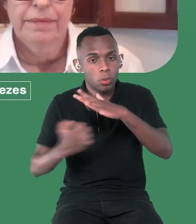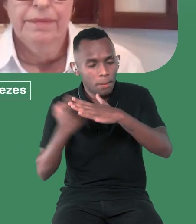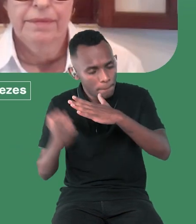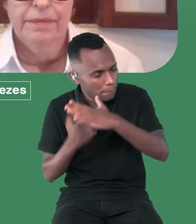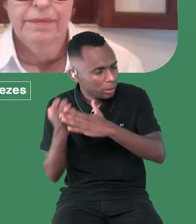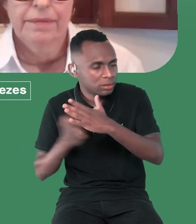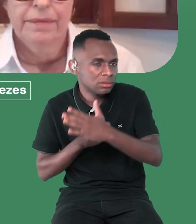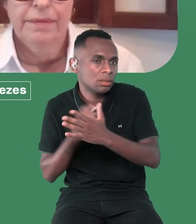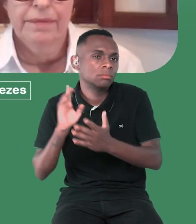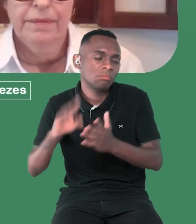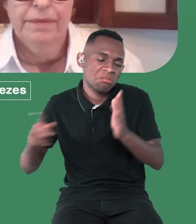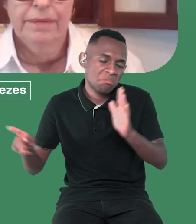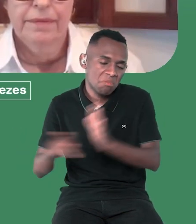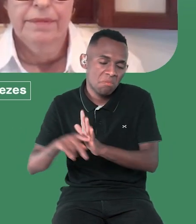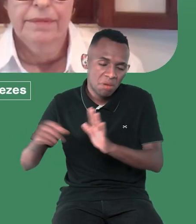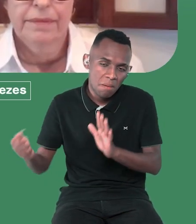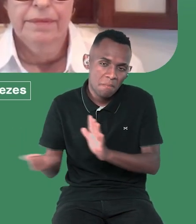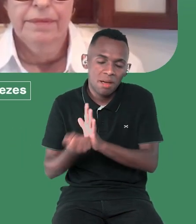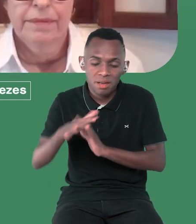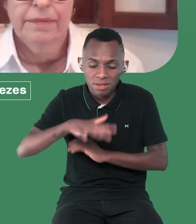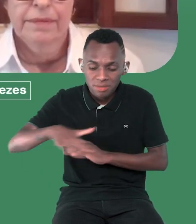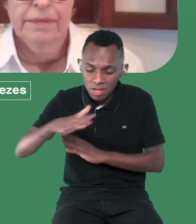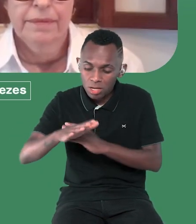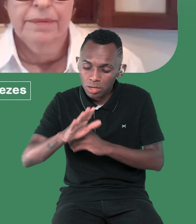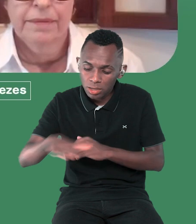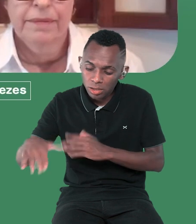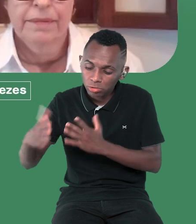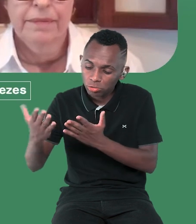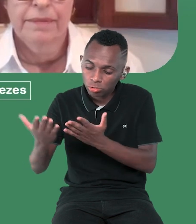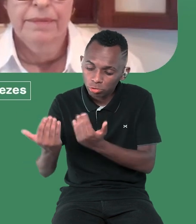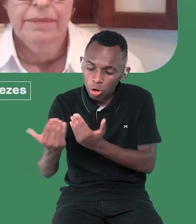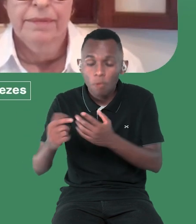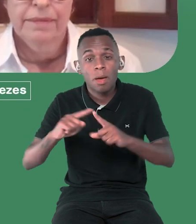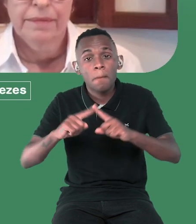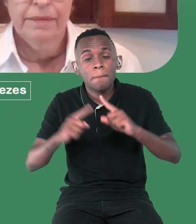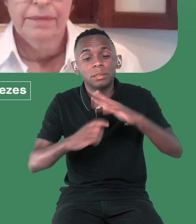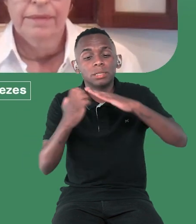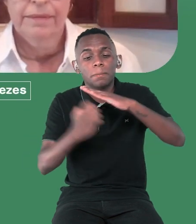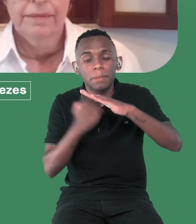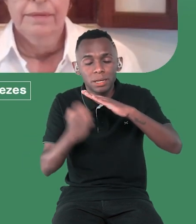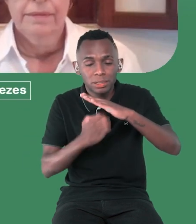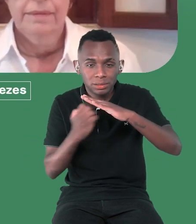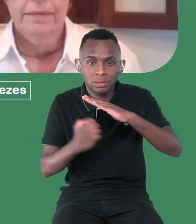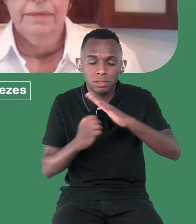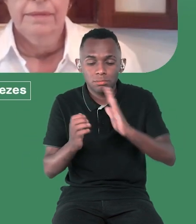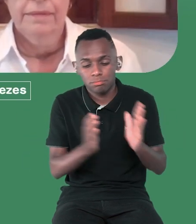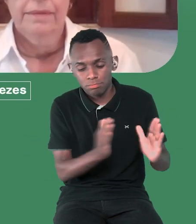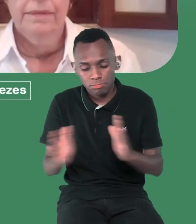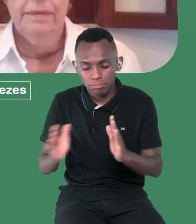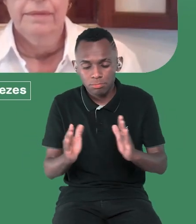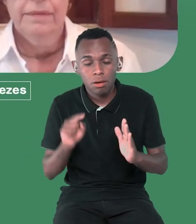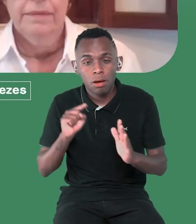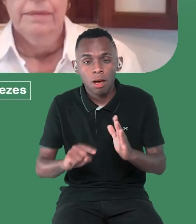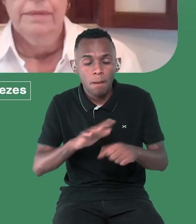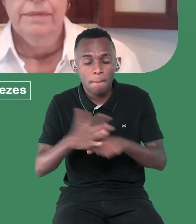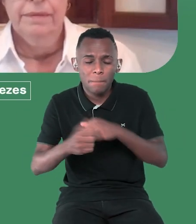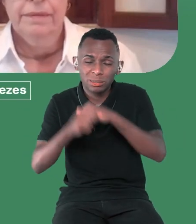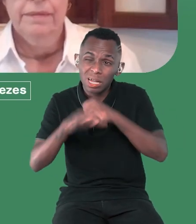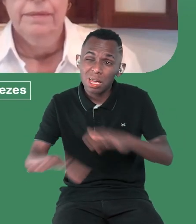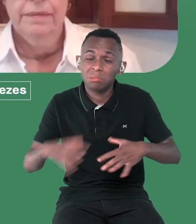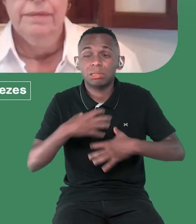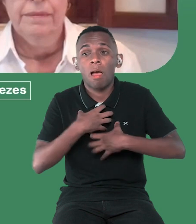selo já, né, de literatura infantil, e na pandemia as editoras ficaram numa situação muito